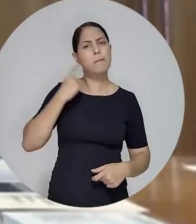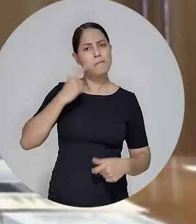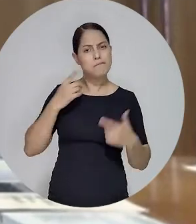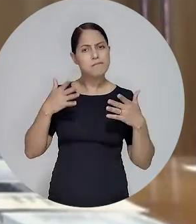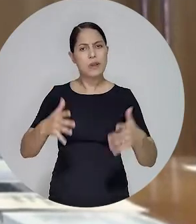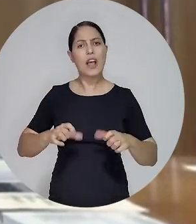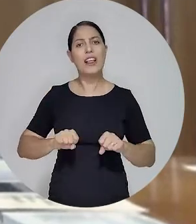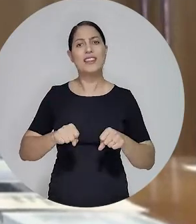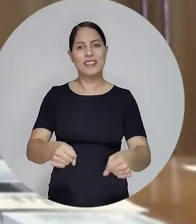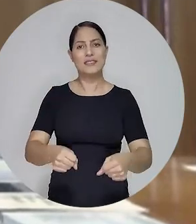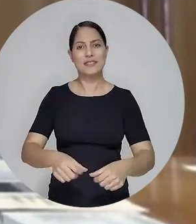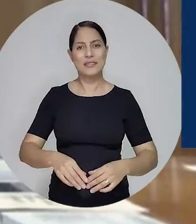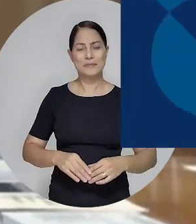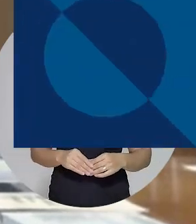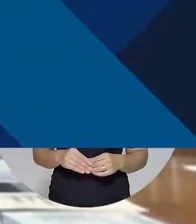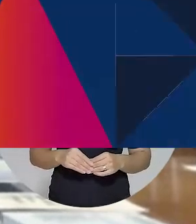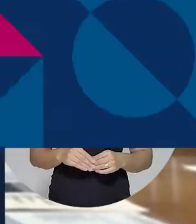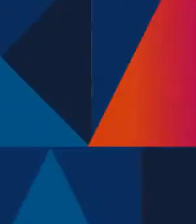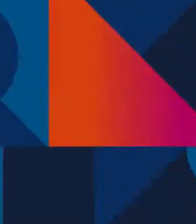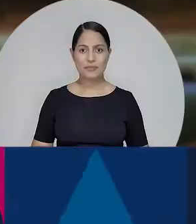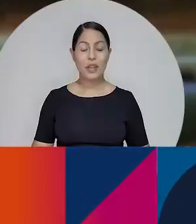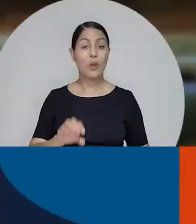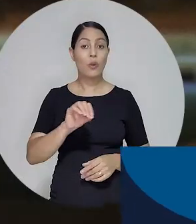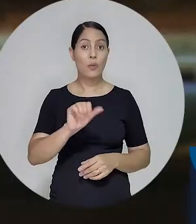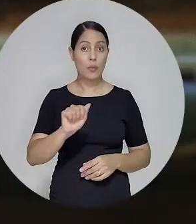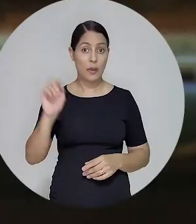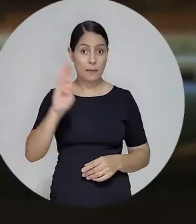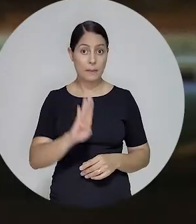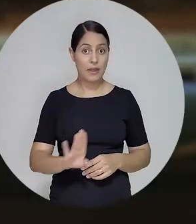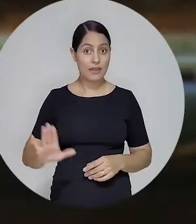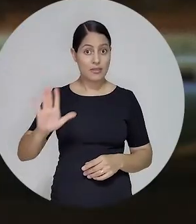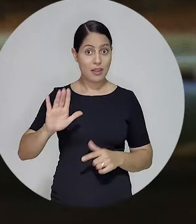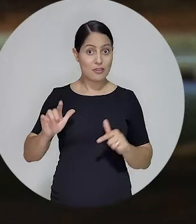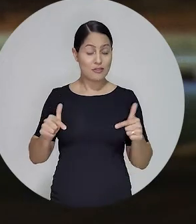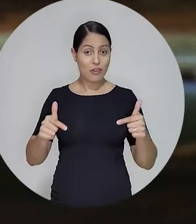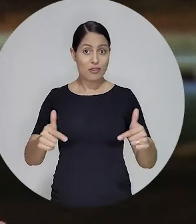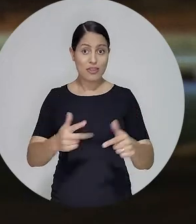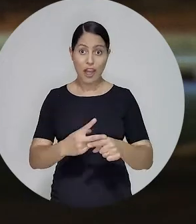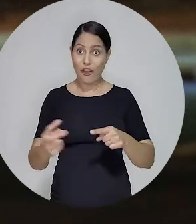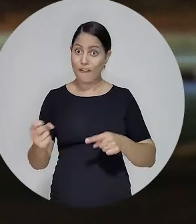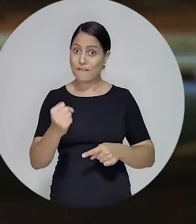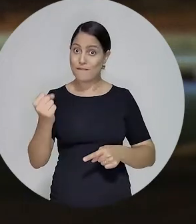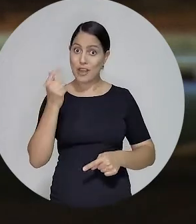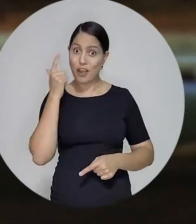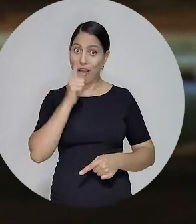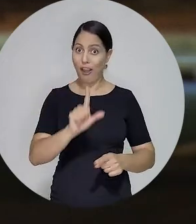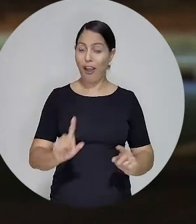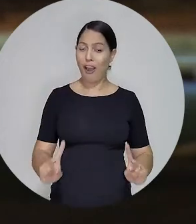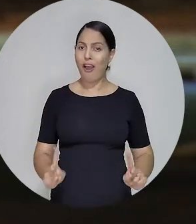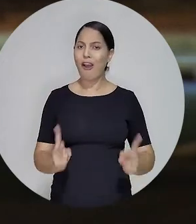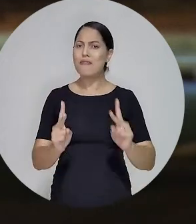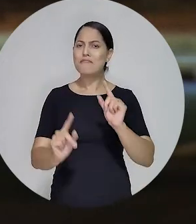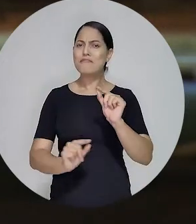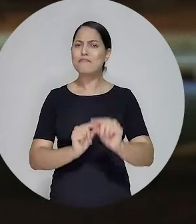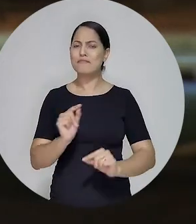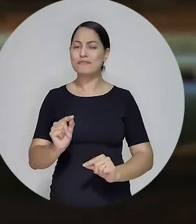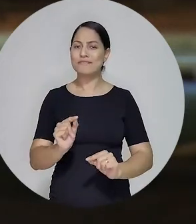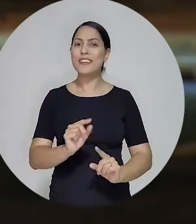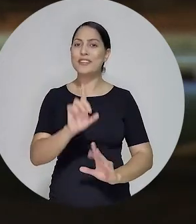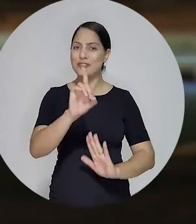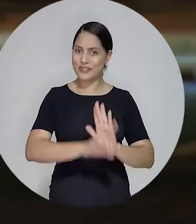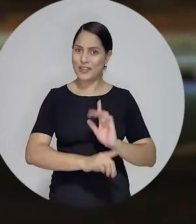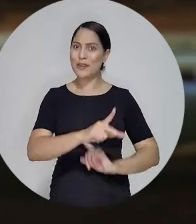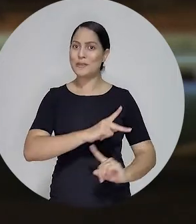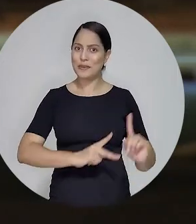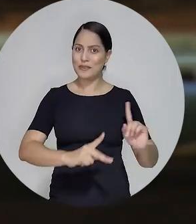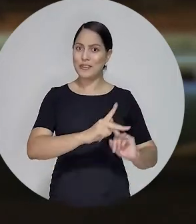do Estado e em cada parte do país. A OAB Nacional conquistou uma importante vitória para a advocacia